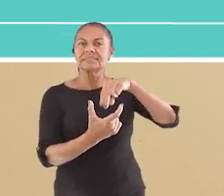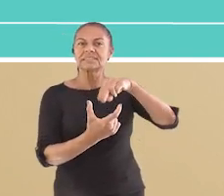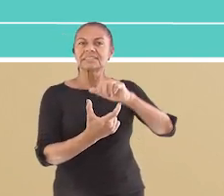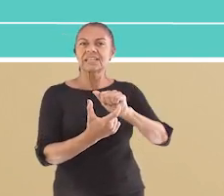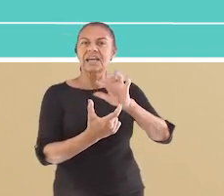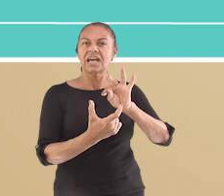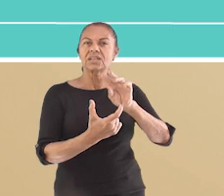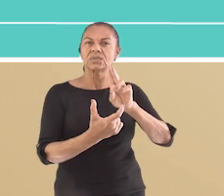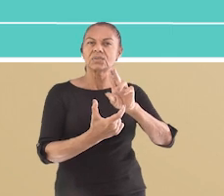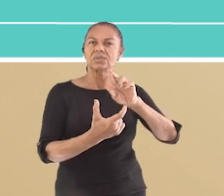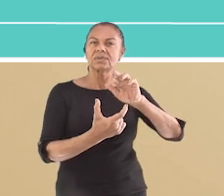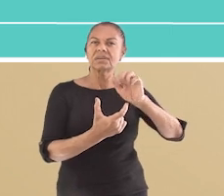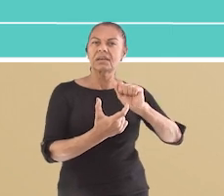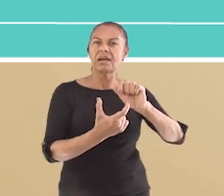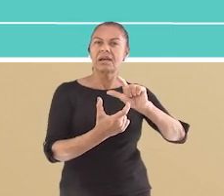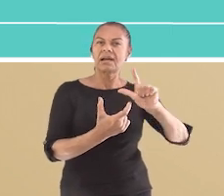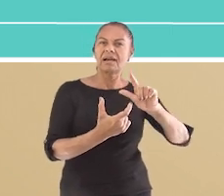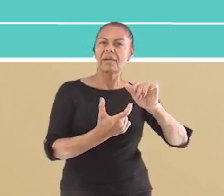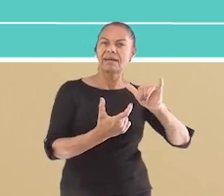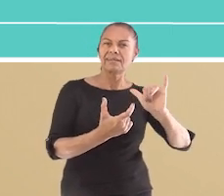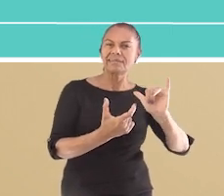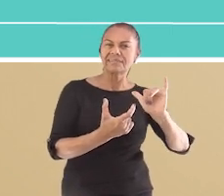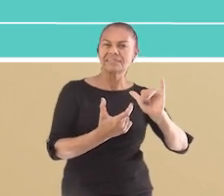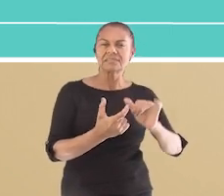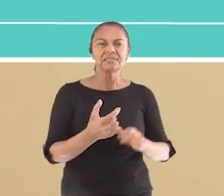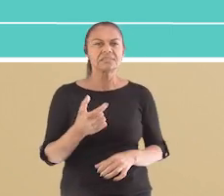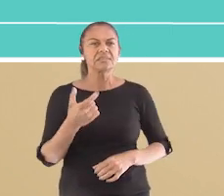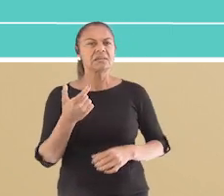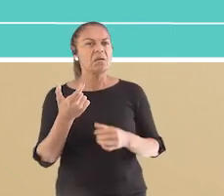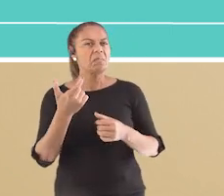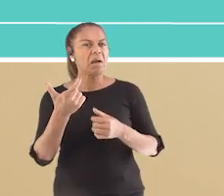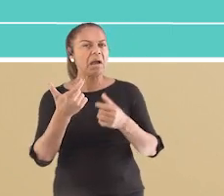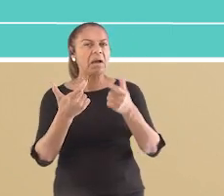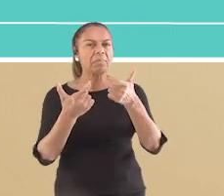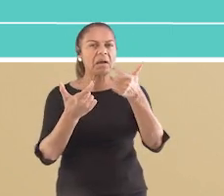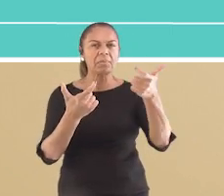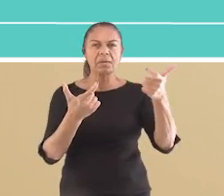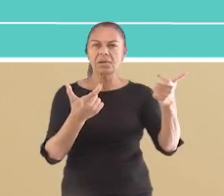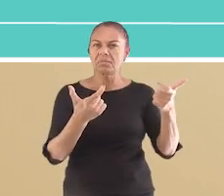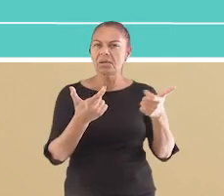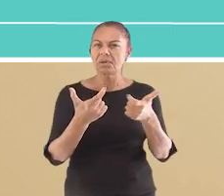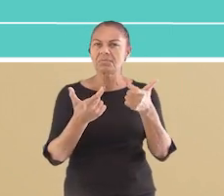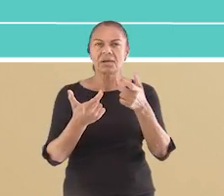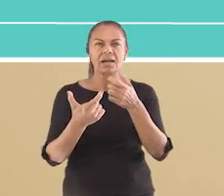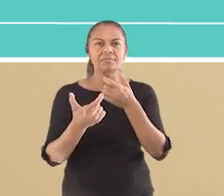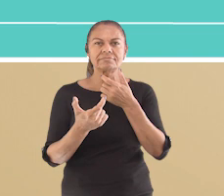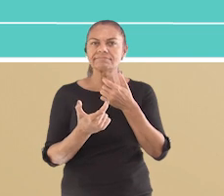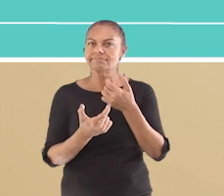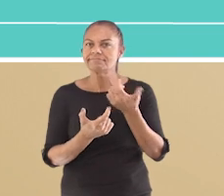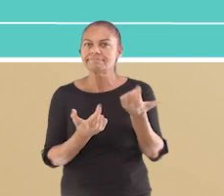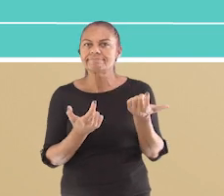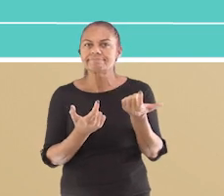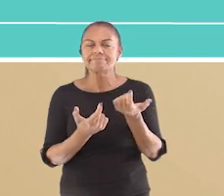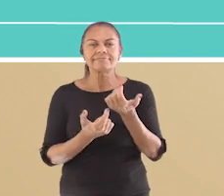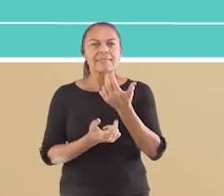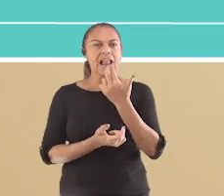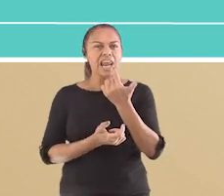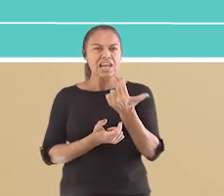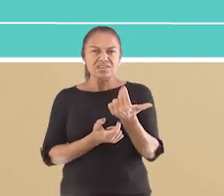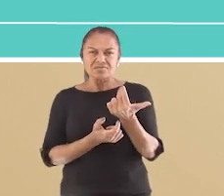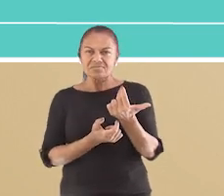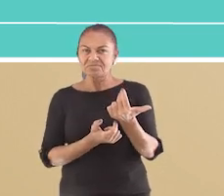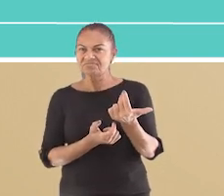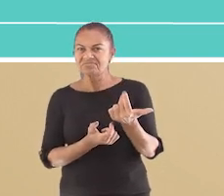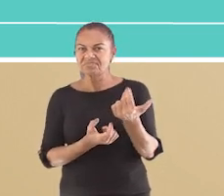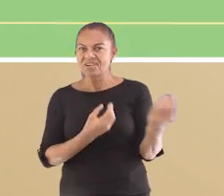sua renúncia ao cargo de CEO. Sem chance. Over my dead body. Isso é o que vamos ver. E aí, entenderam